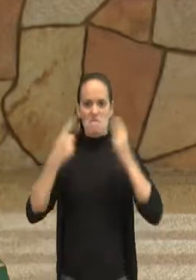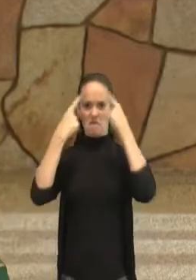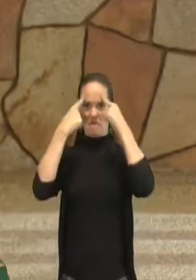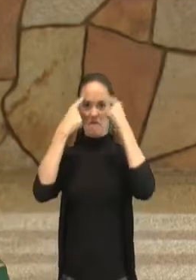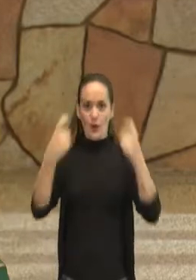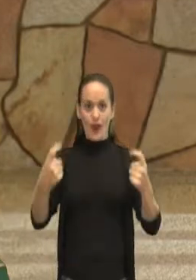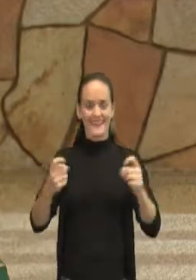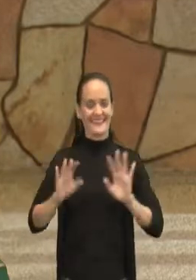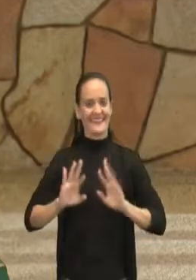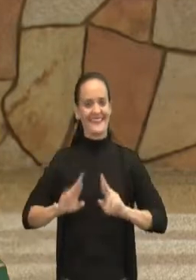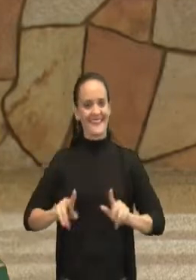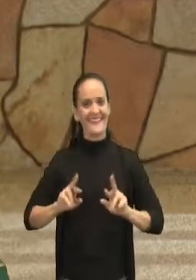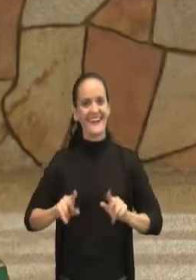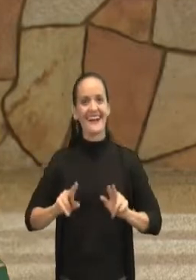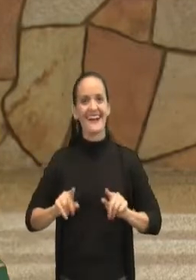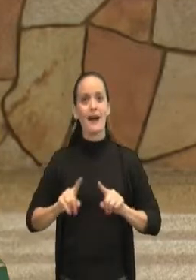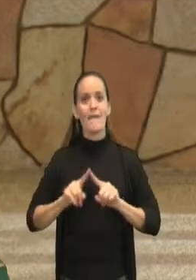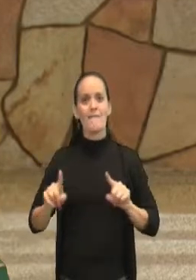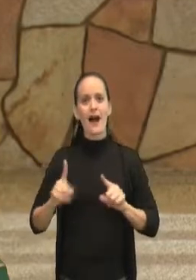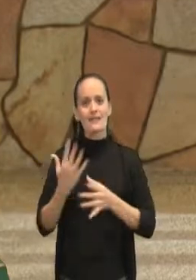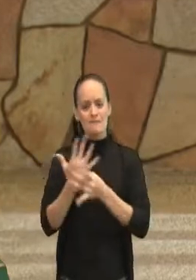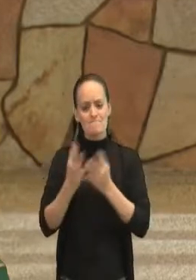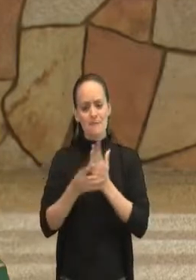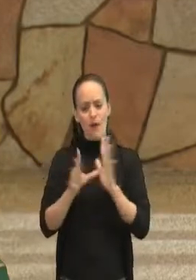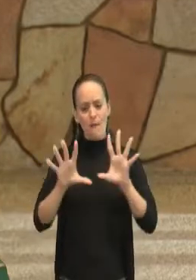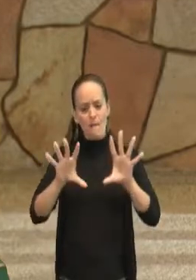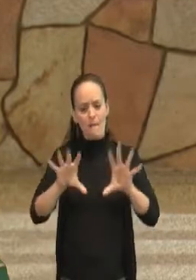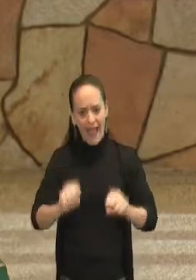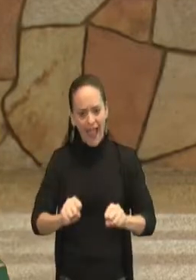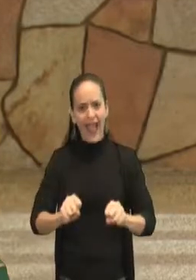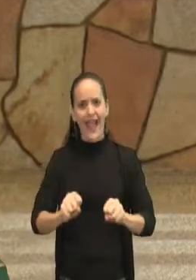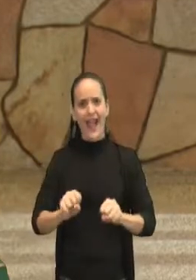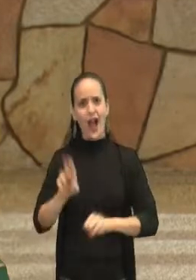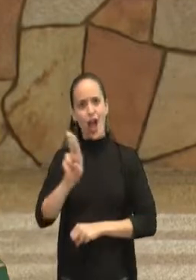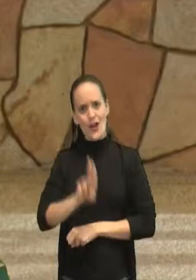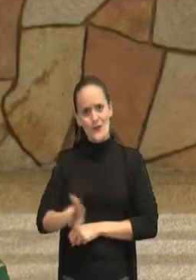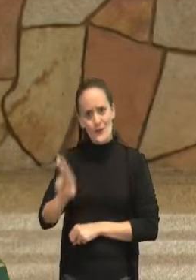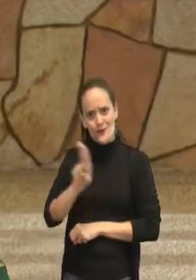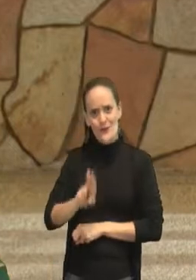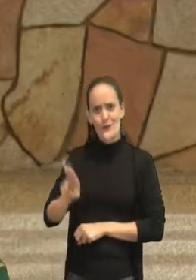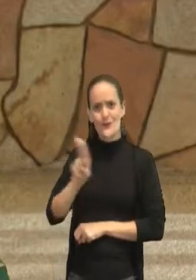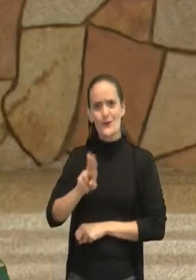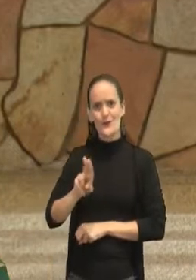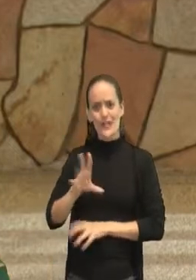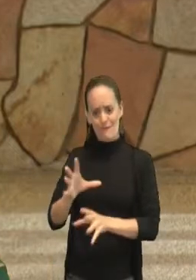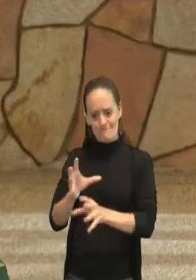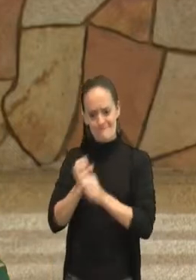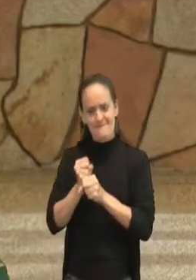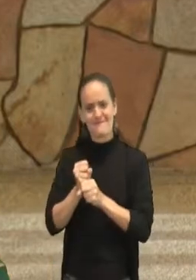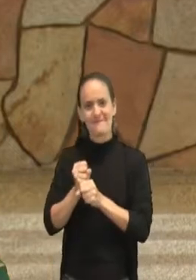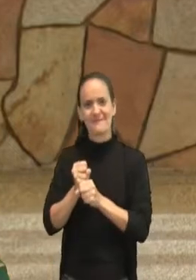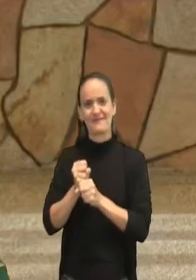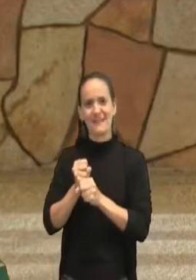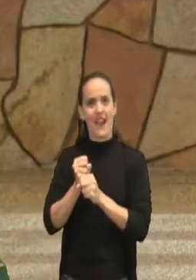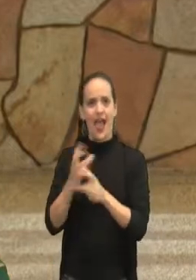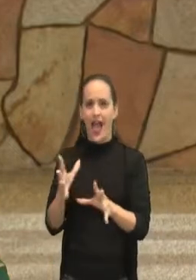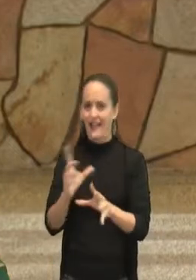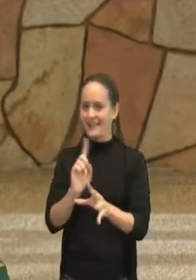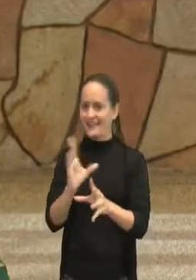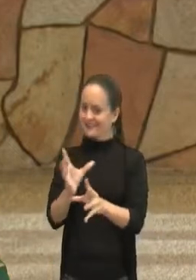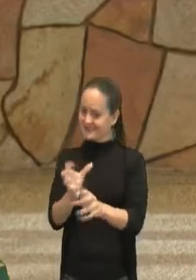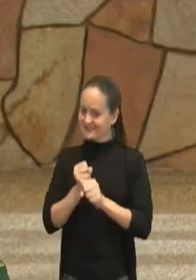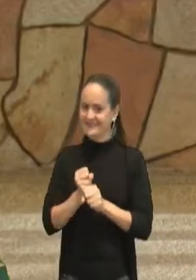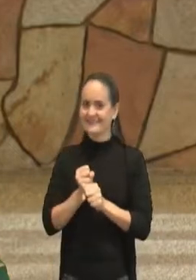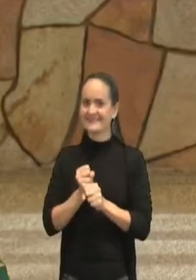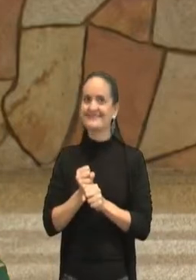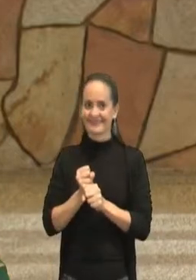si. Pegar com a mão para usar, pegar sem largar. dicionário de grego